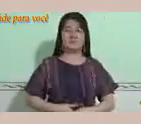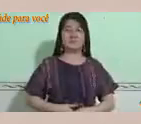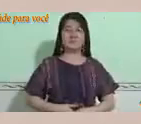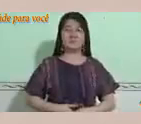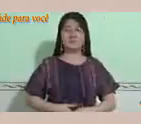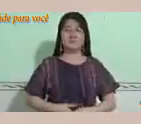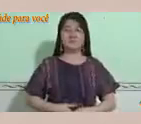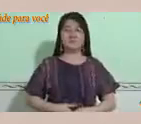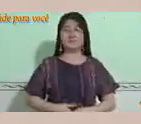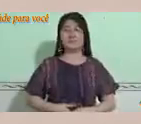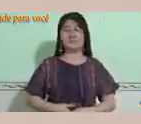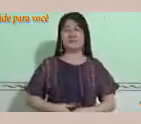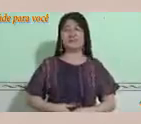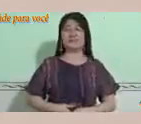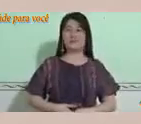intestino.